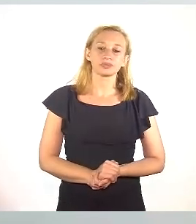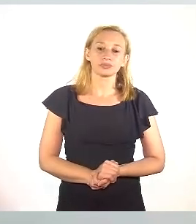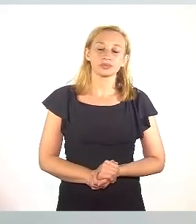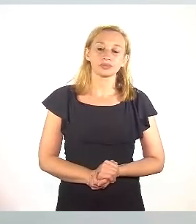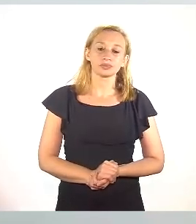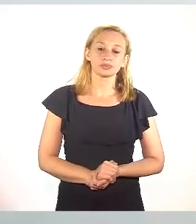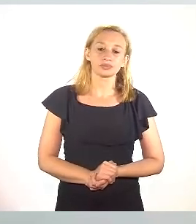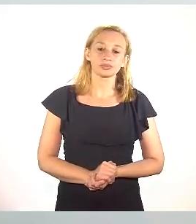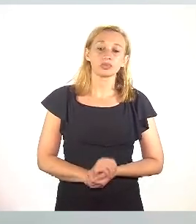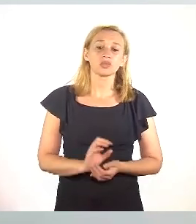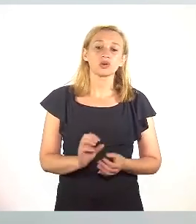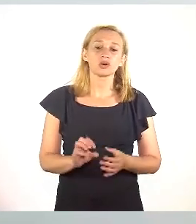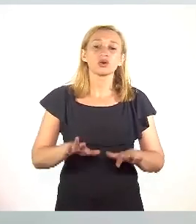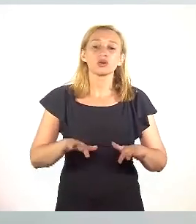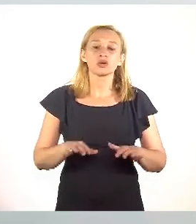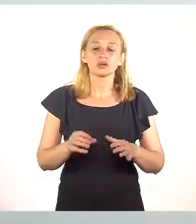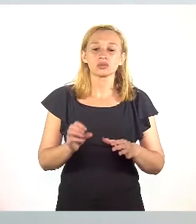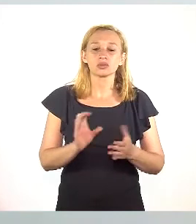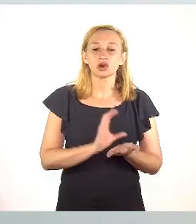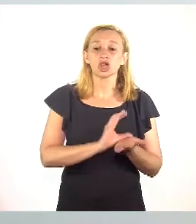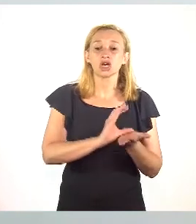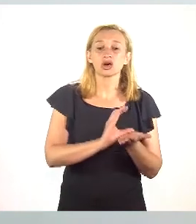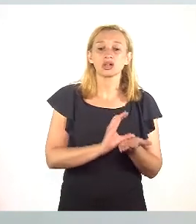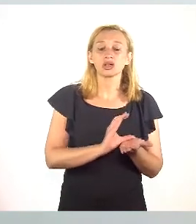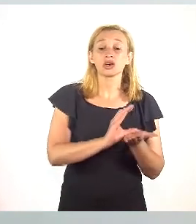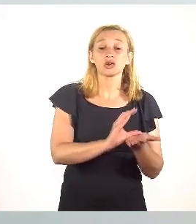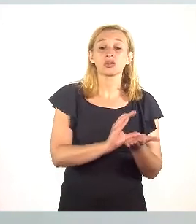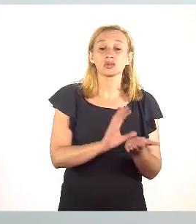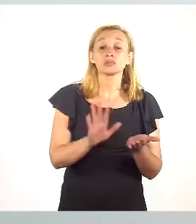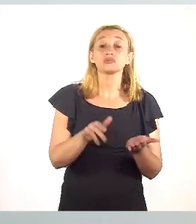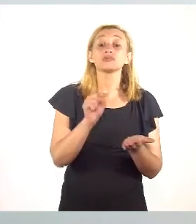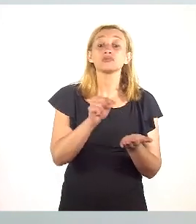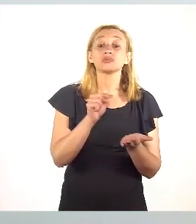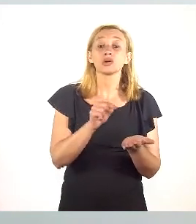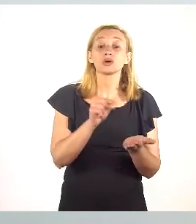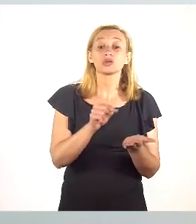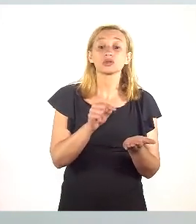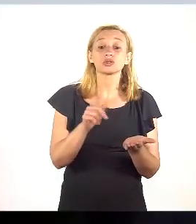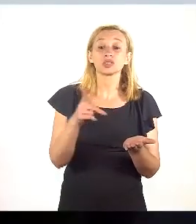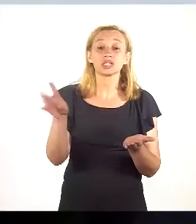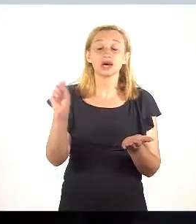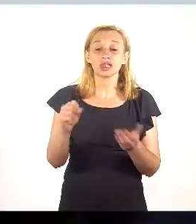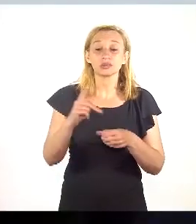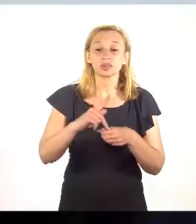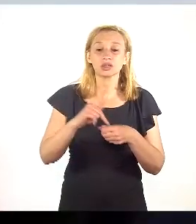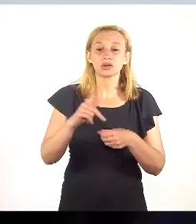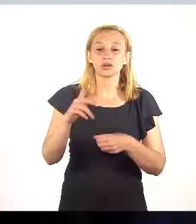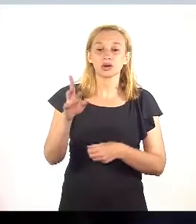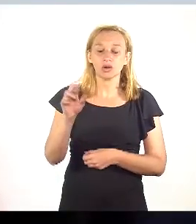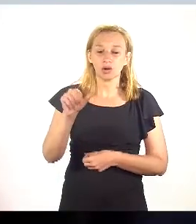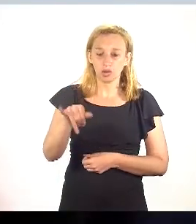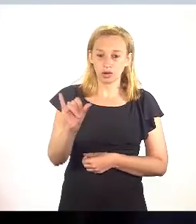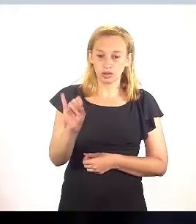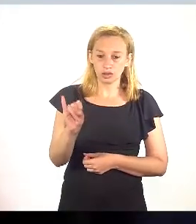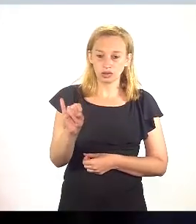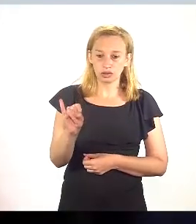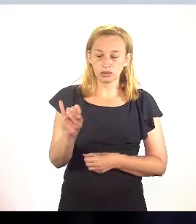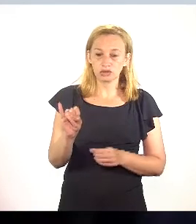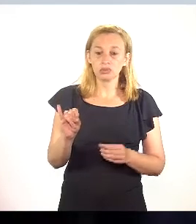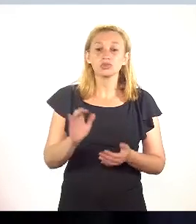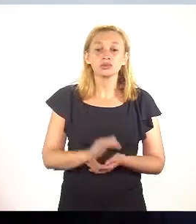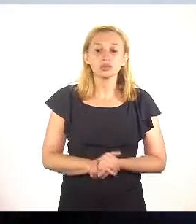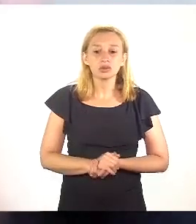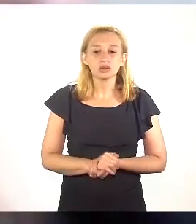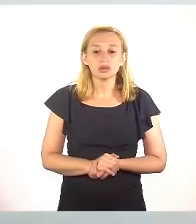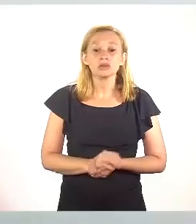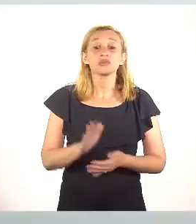Que recursos são esses que derivam da produção de petróleo e gás? Os royalties, participação especial.